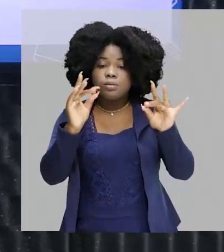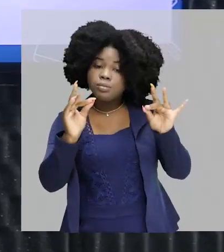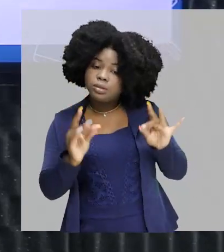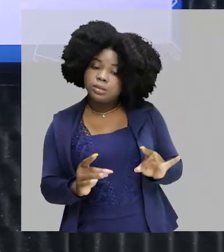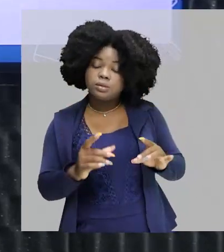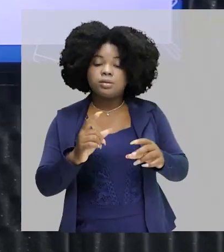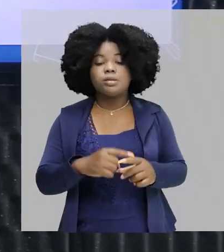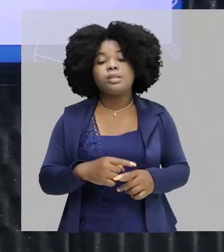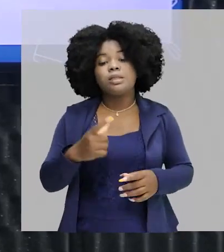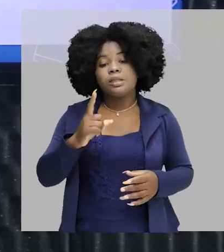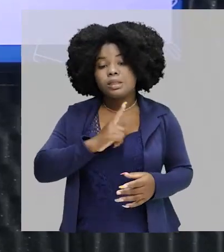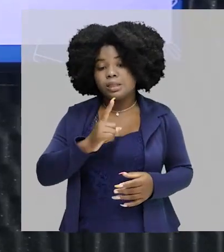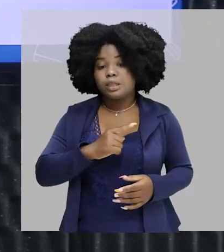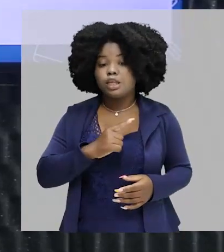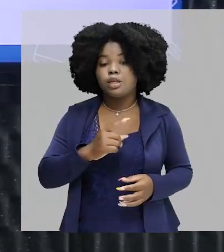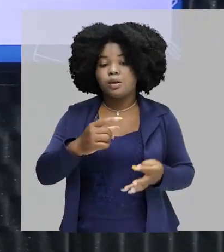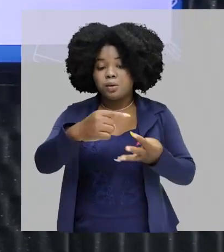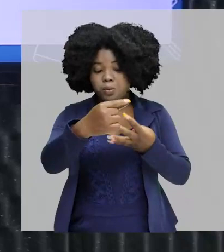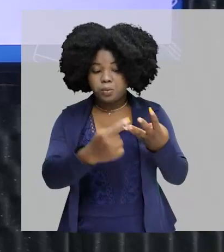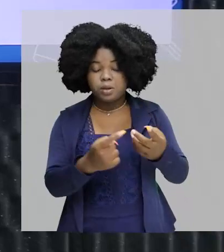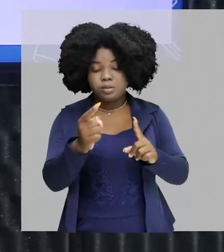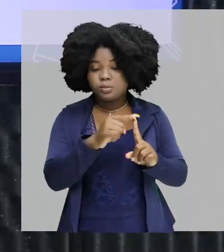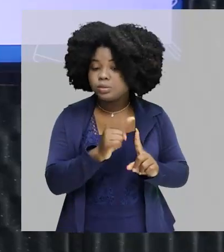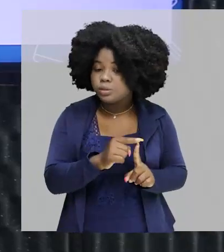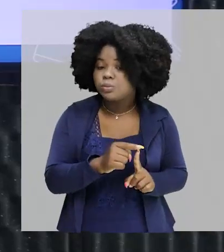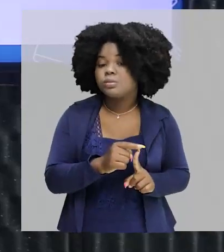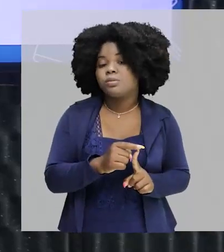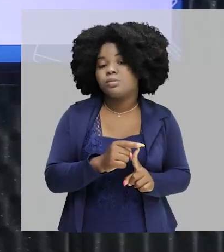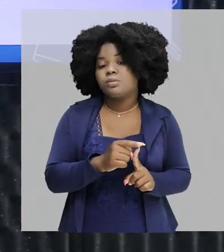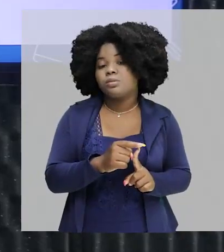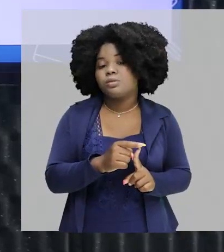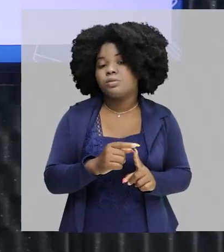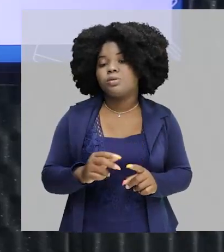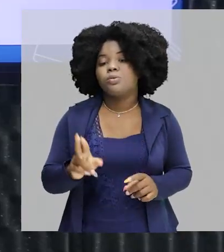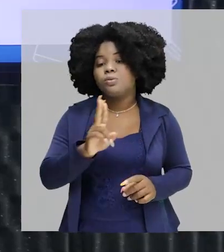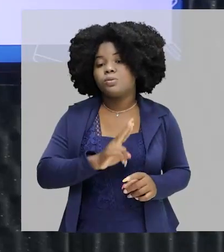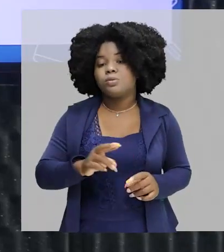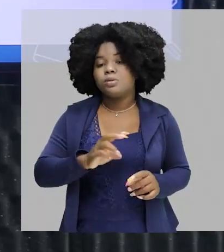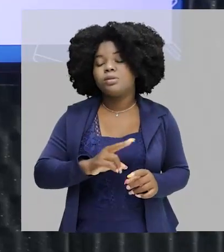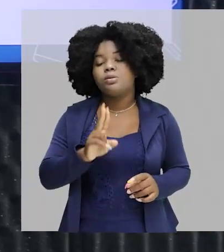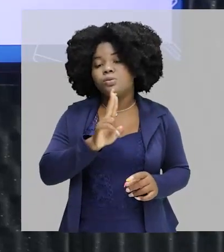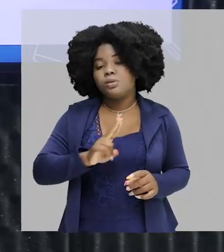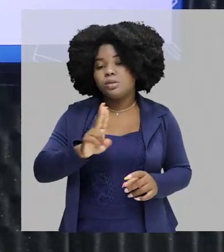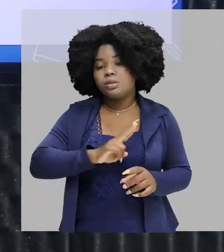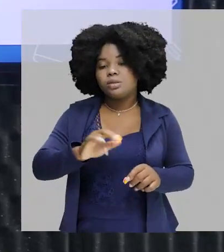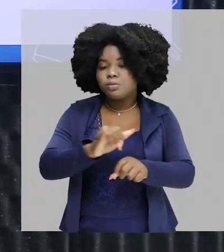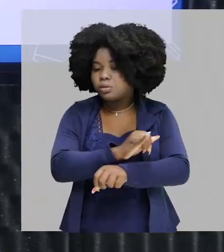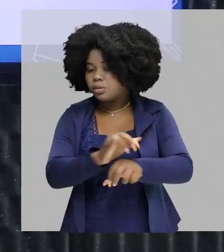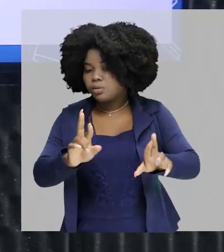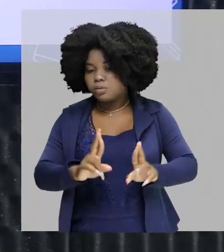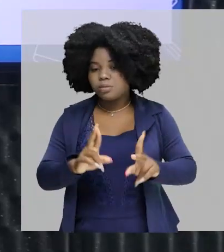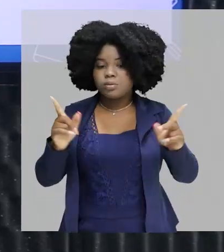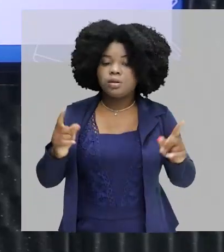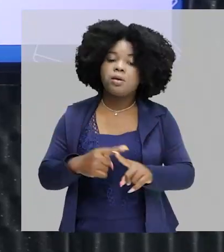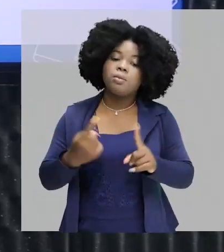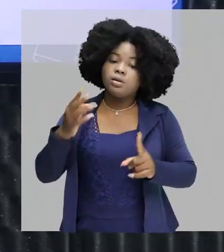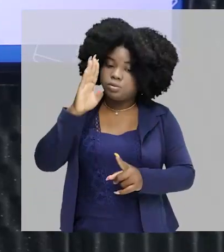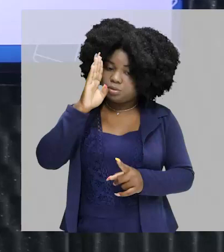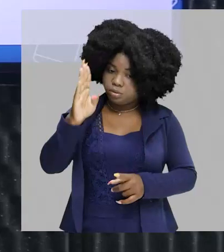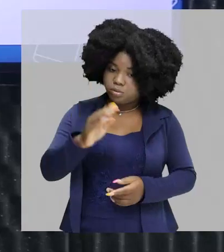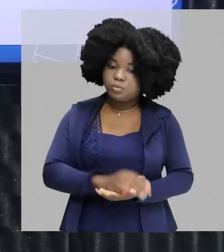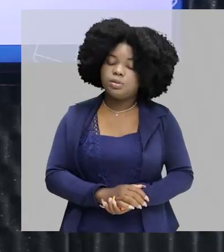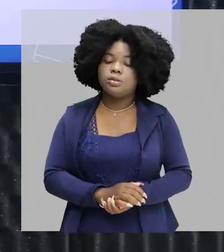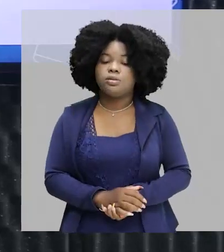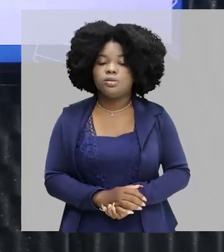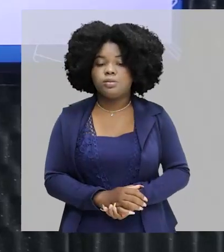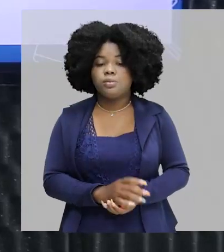diferentes de reatores, utilizando técnicas diferentes. Mas o princípio, ou a priori, né,